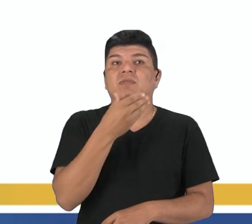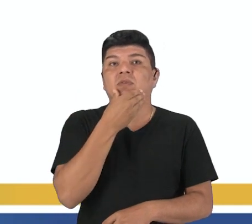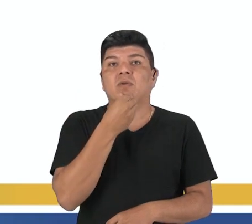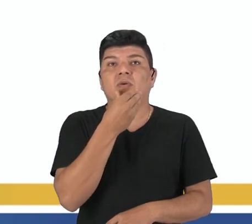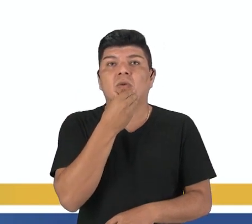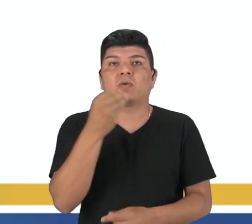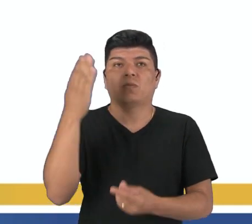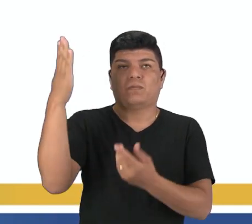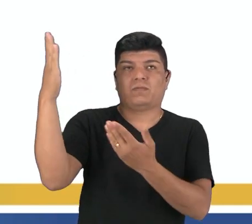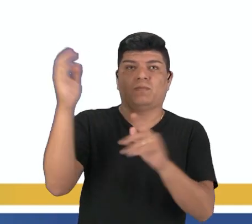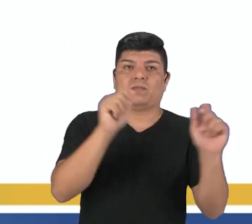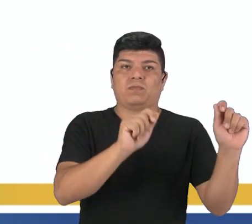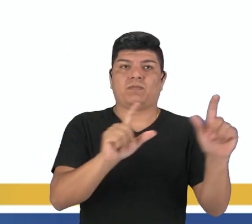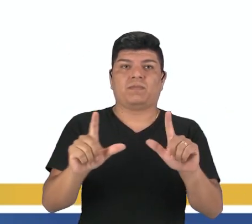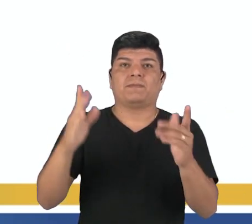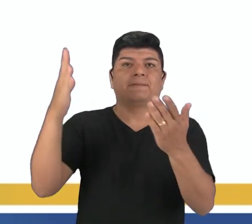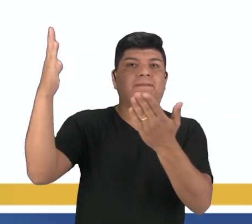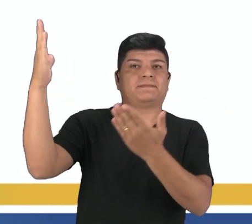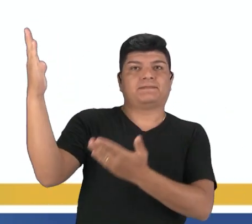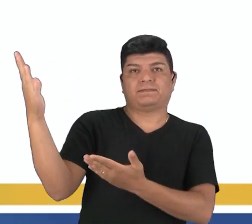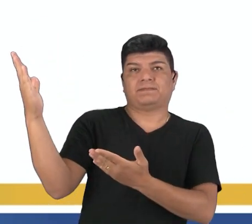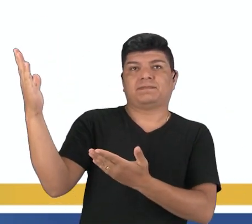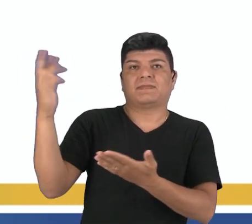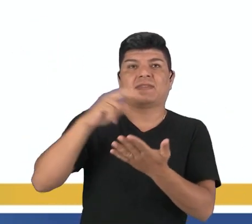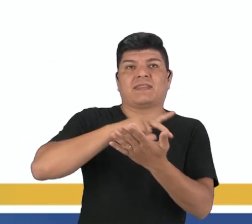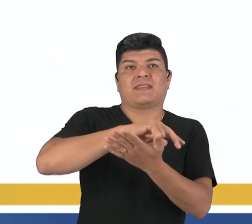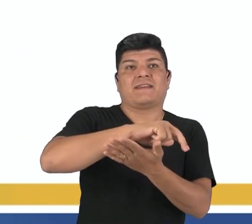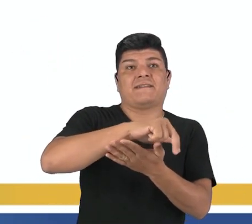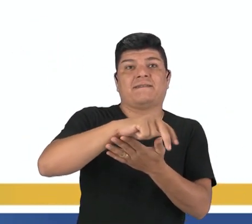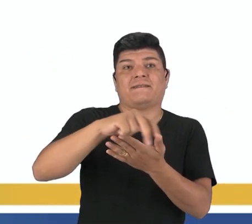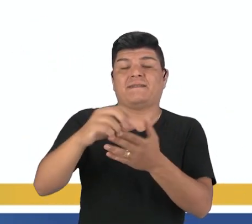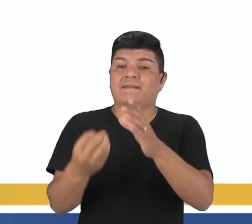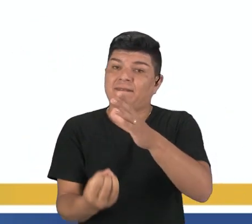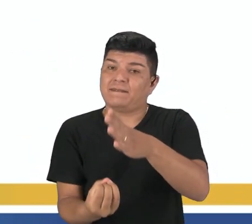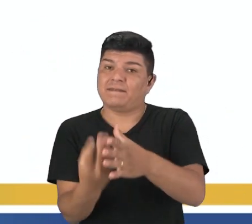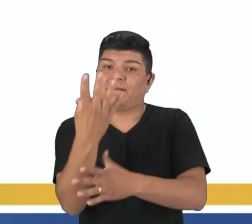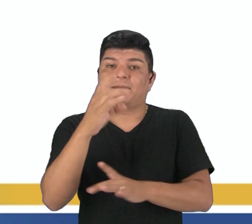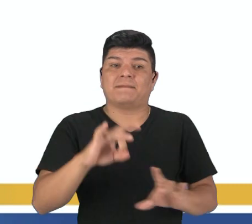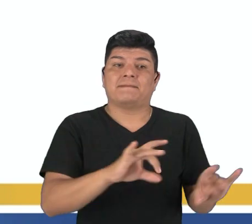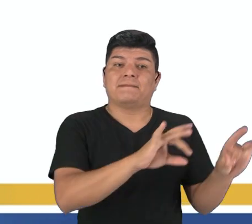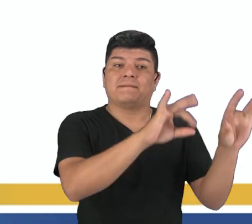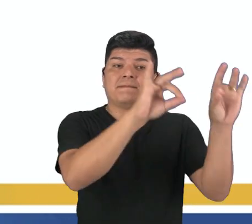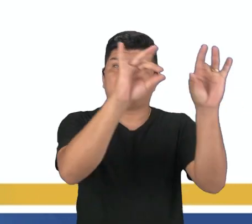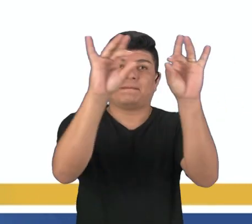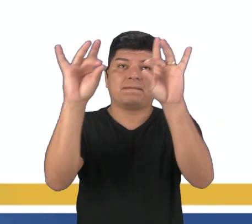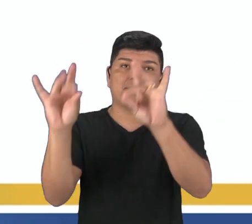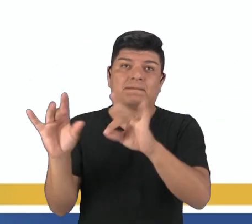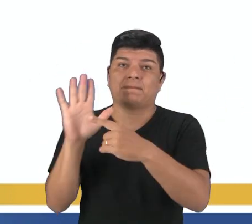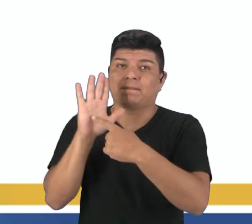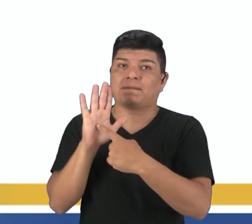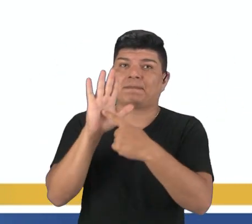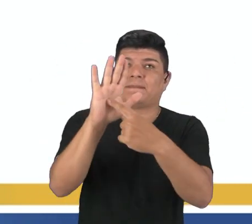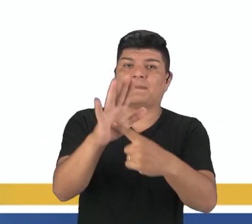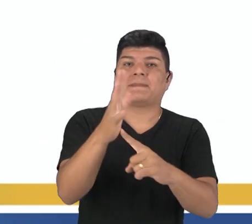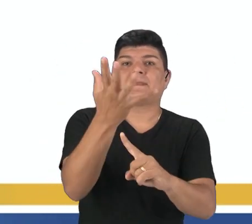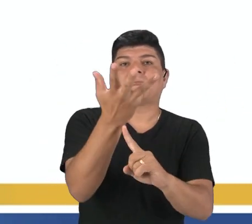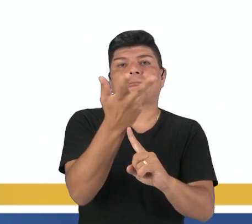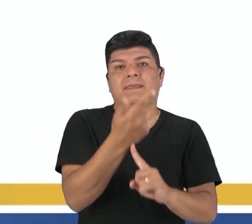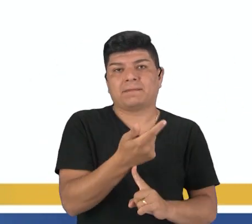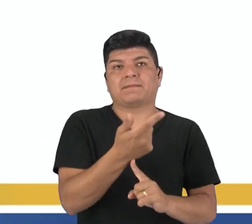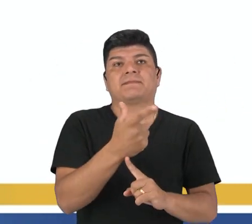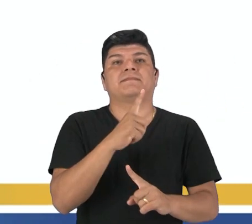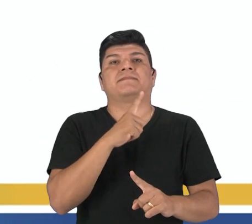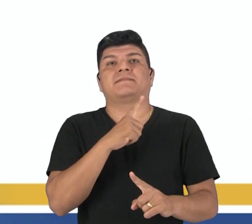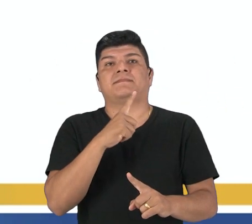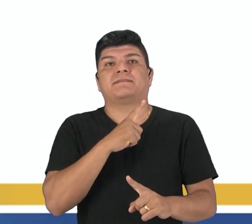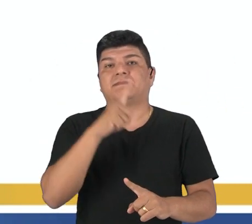Esse camarada, ele criou várias fragrâncias especialmente para uma exposição de arte que teve